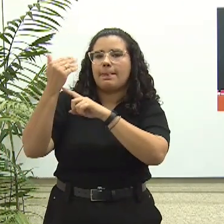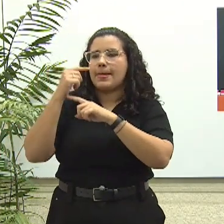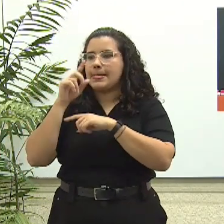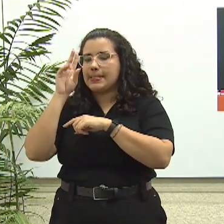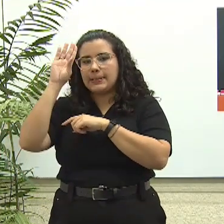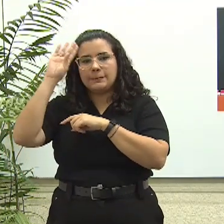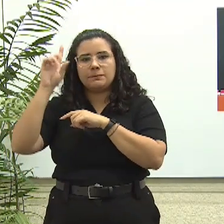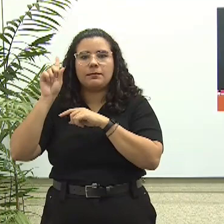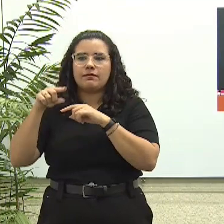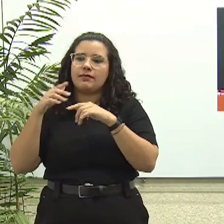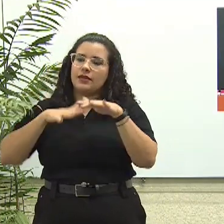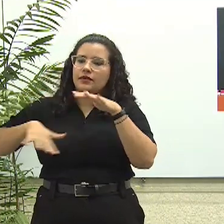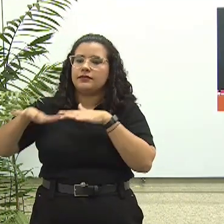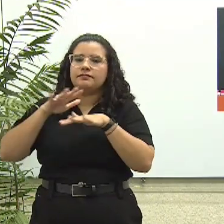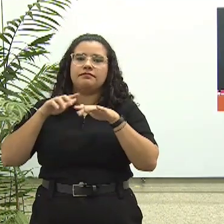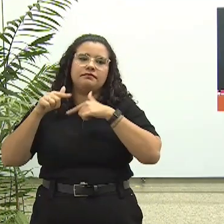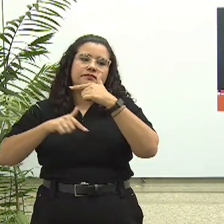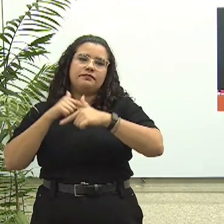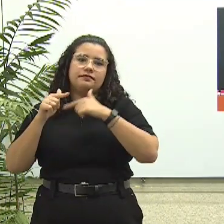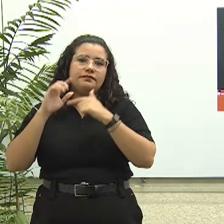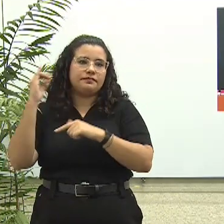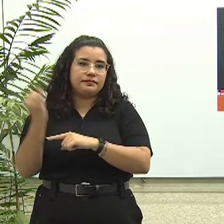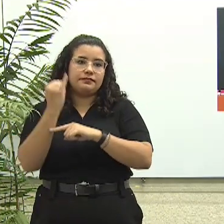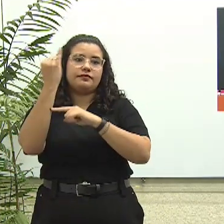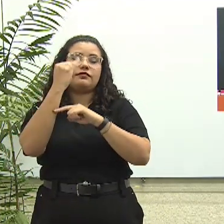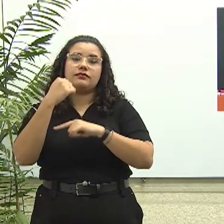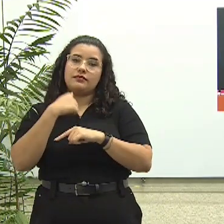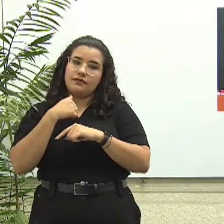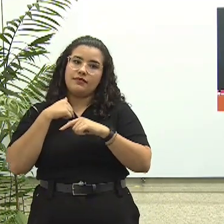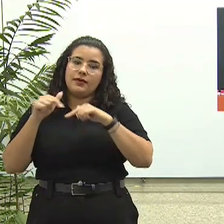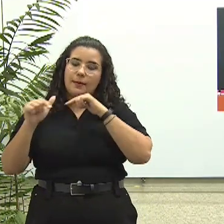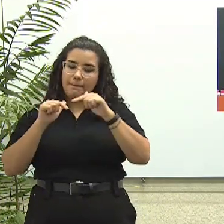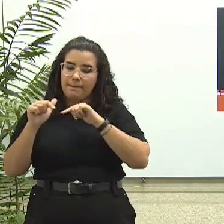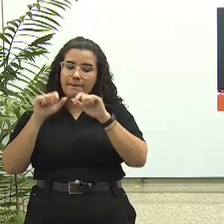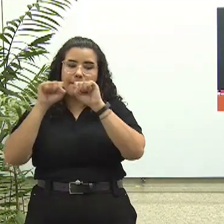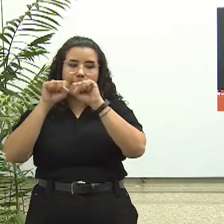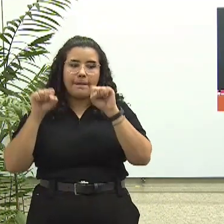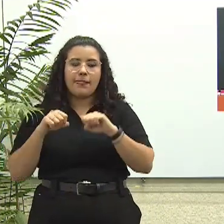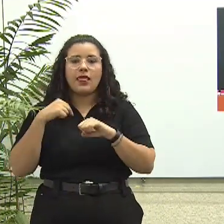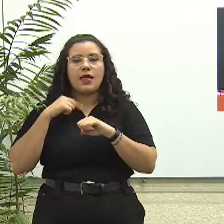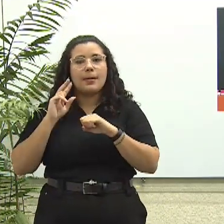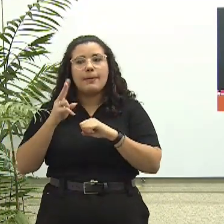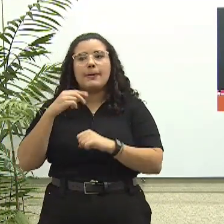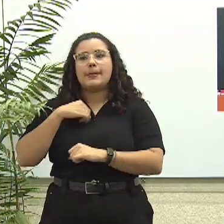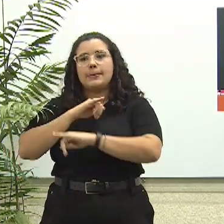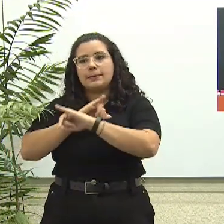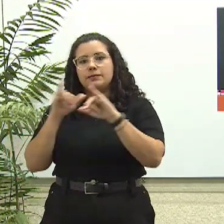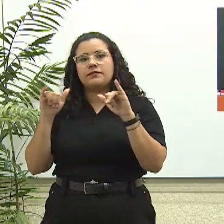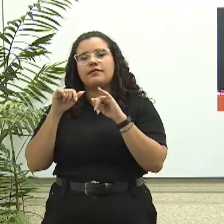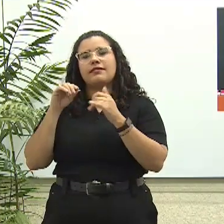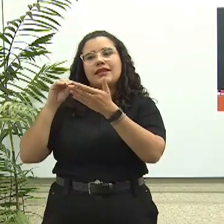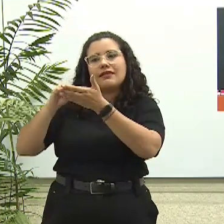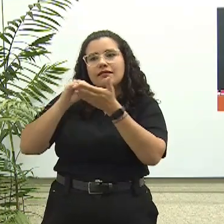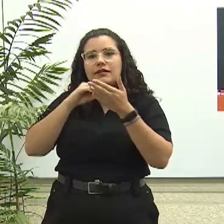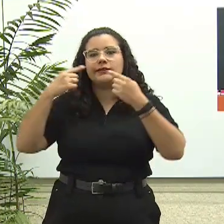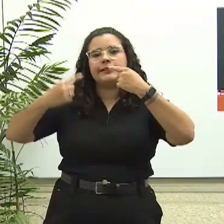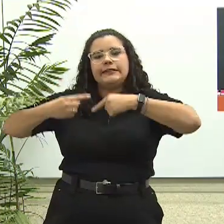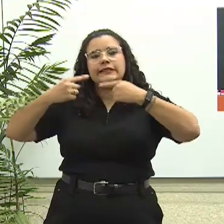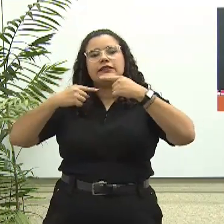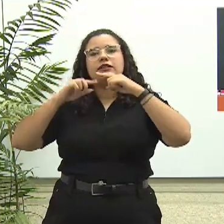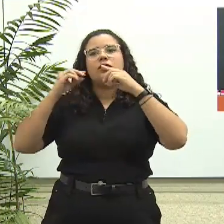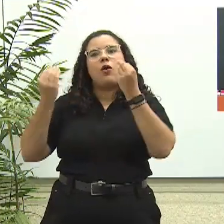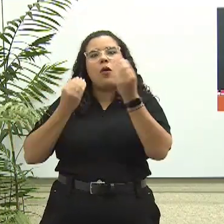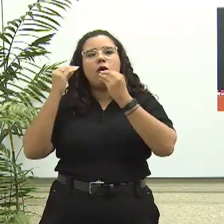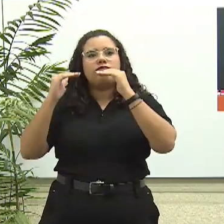nicho de mercado importante né aí o trabalho do Sérgio Amadeu é bem importante nesse aspecto porque ele tem chamado atenção pra ausência de um debate sobre uma